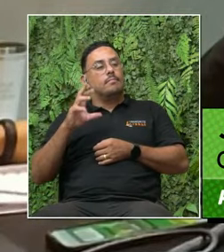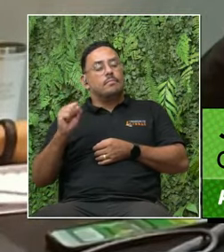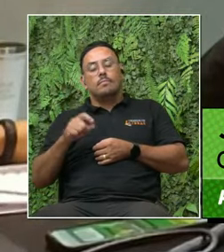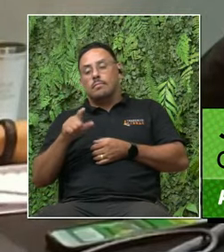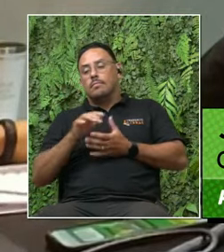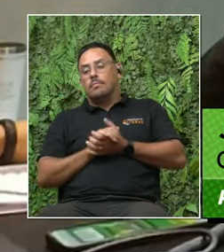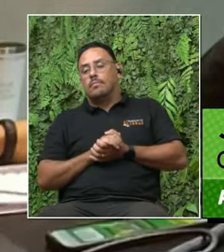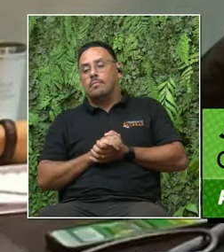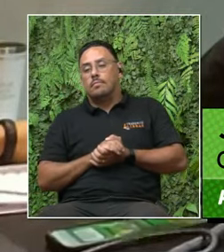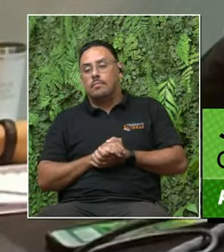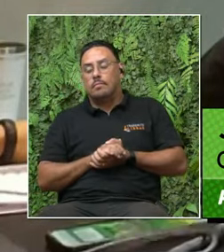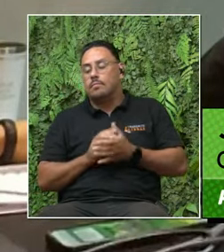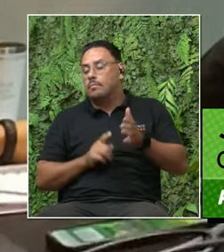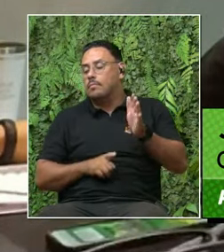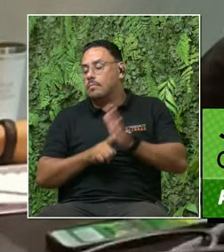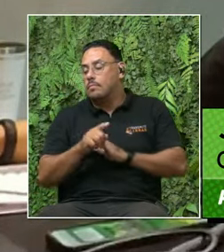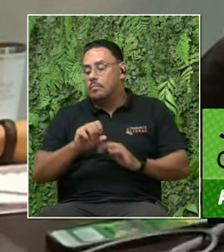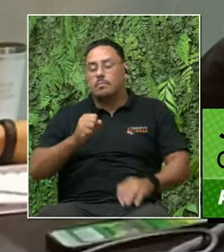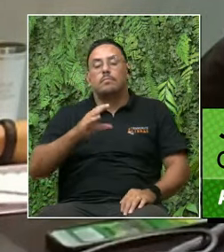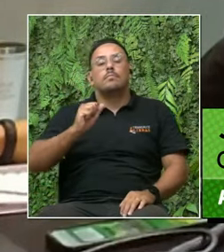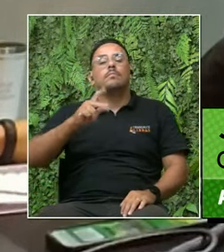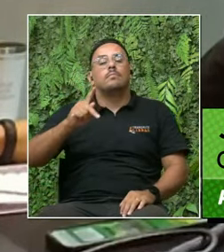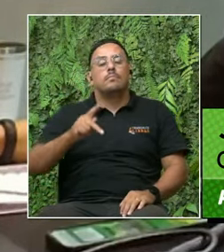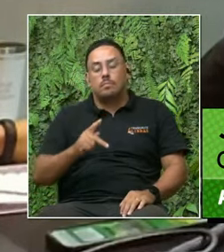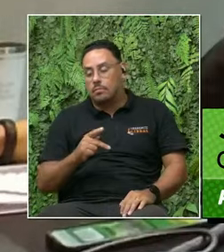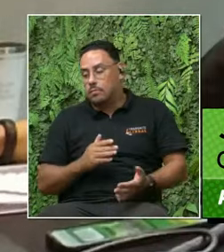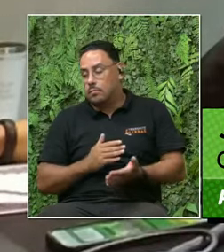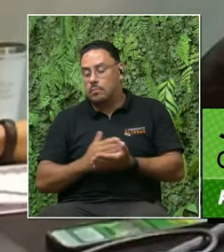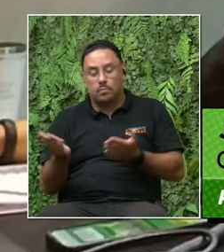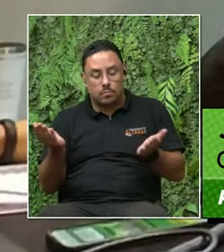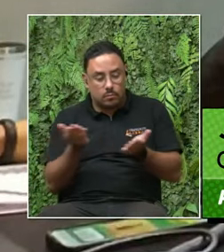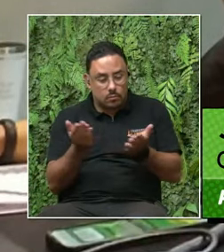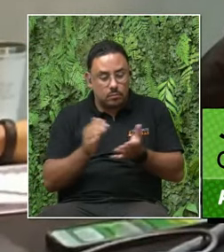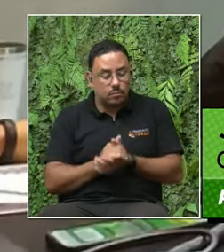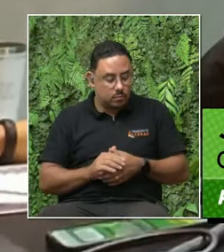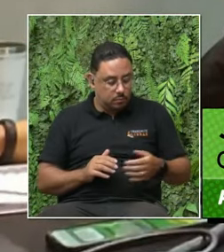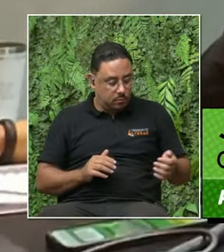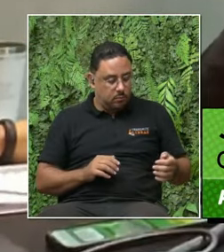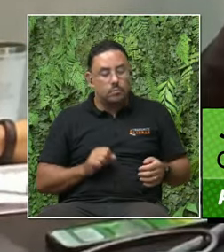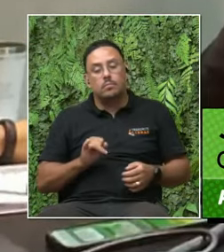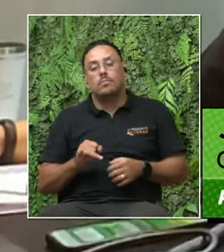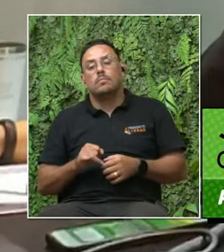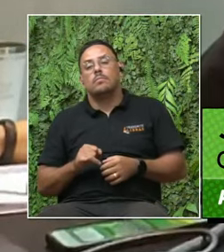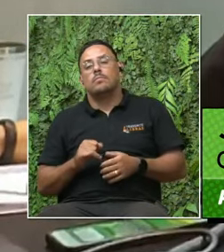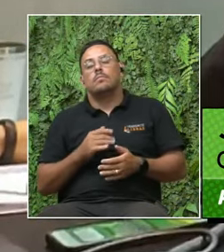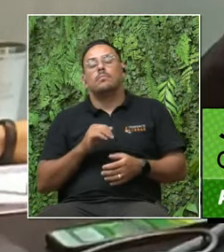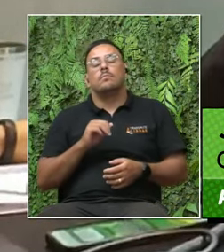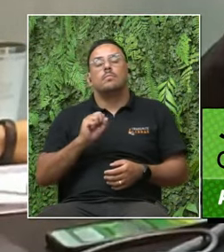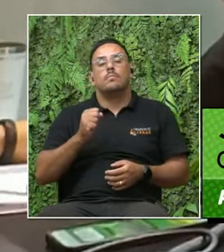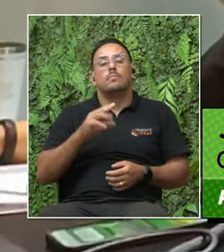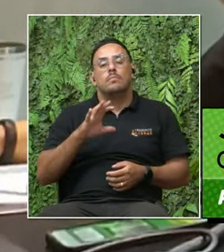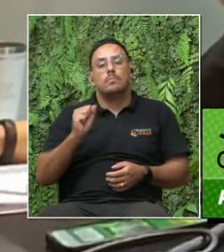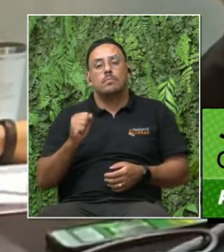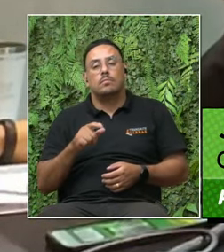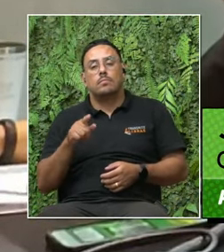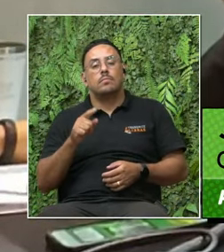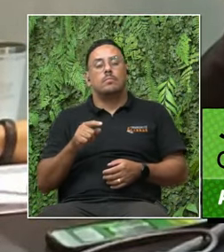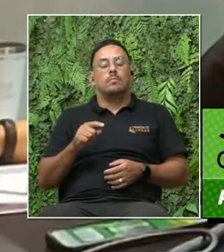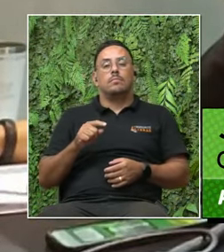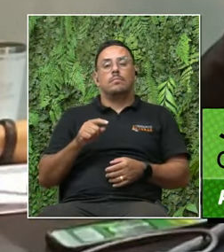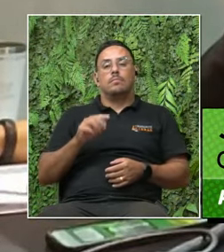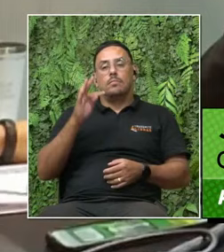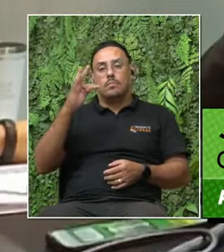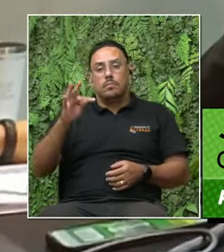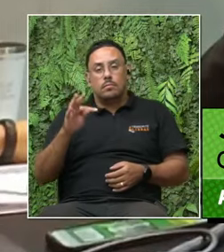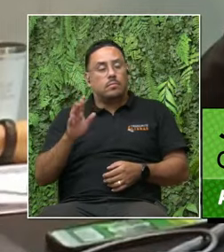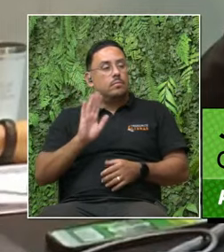não não gente Ah vou perguntar o Scarpa estreiou gente estreiou hoje se o Scarpa não for titular nesse time meu amigo desculpa não